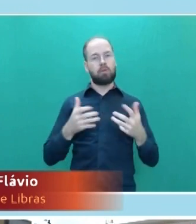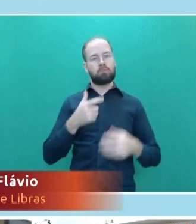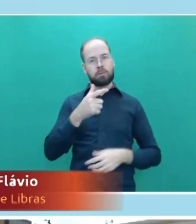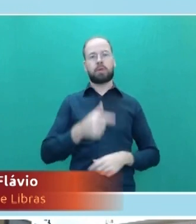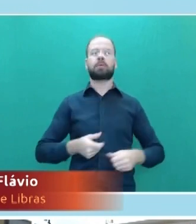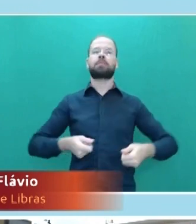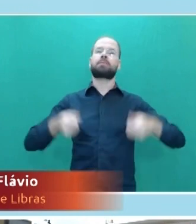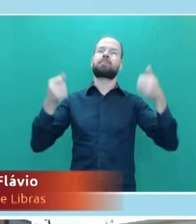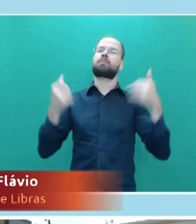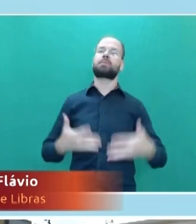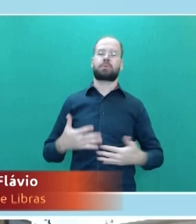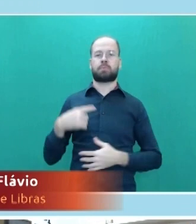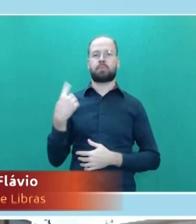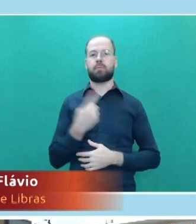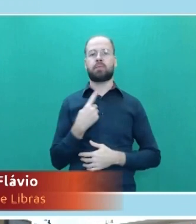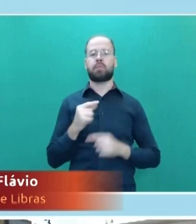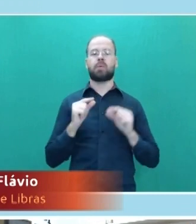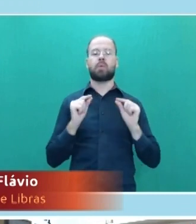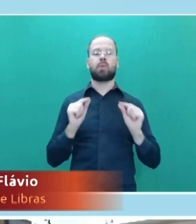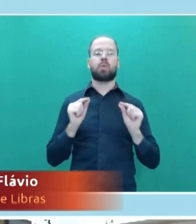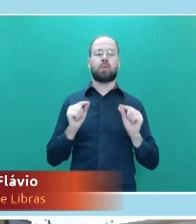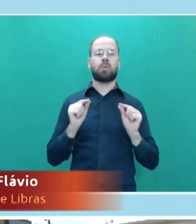o que